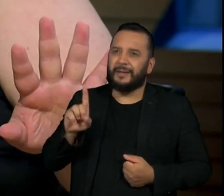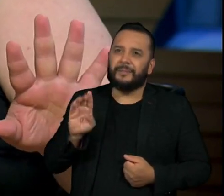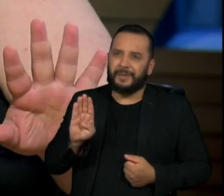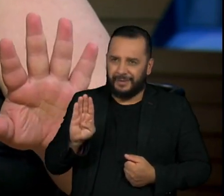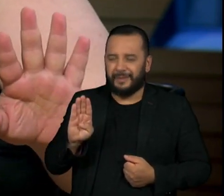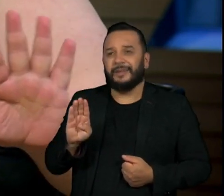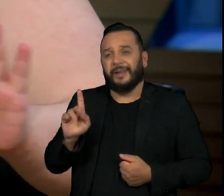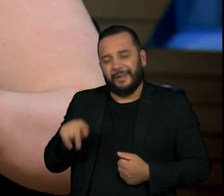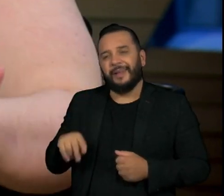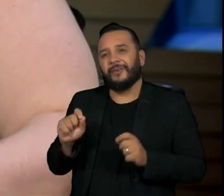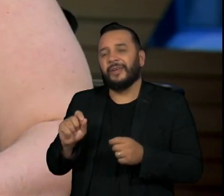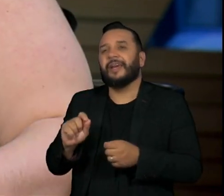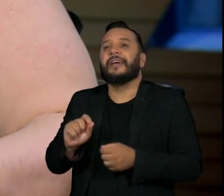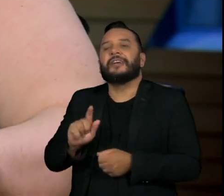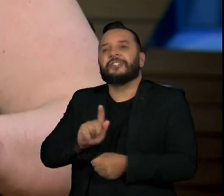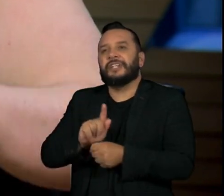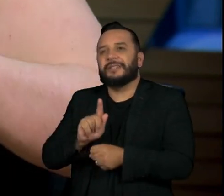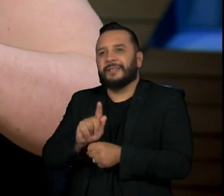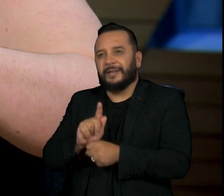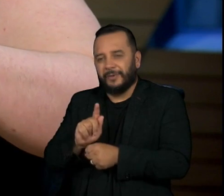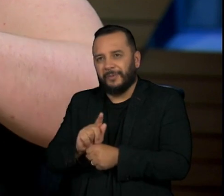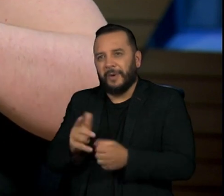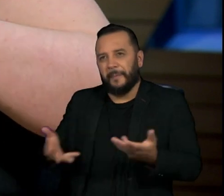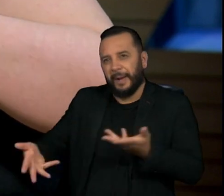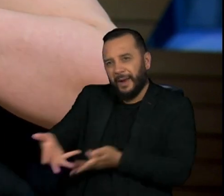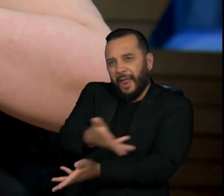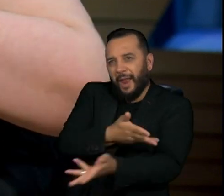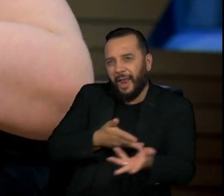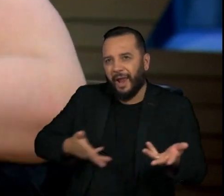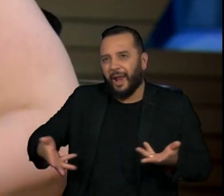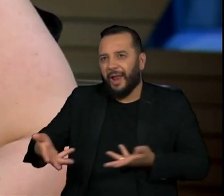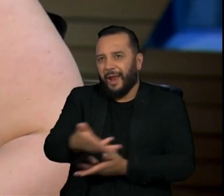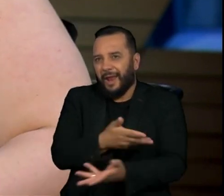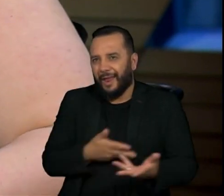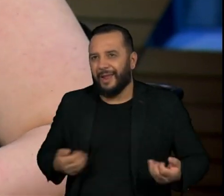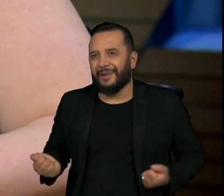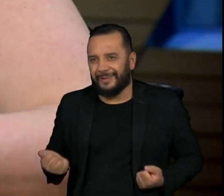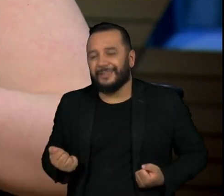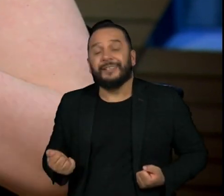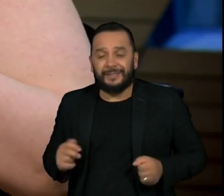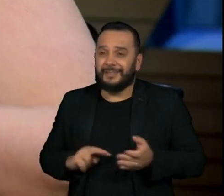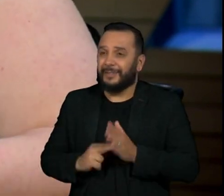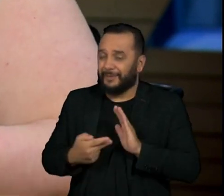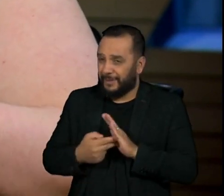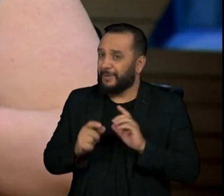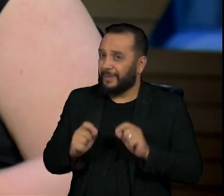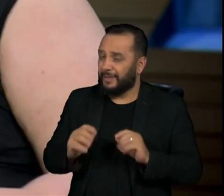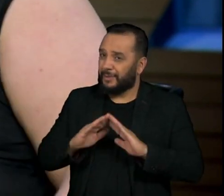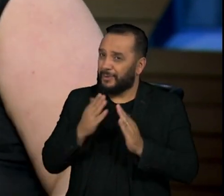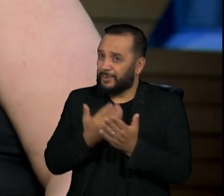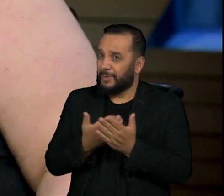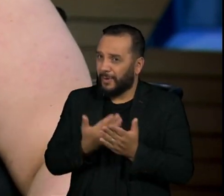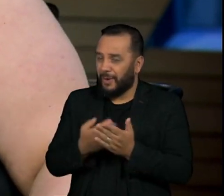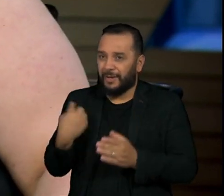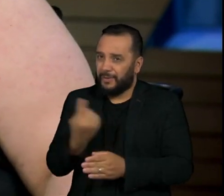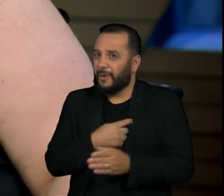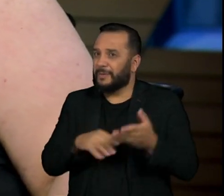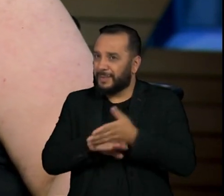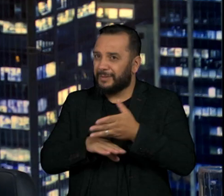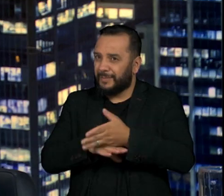gestão participativa, ela precisa se efetivar. Eu acho que a escola precisa convidar mais nesse momento e nós precisamos participar mais da